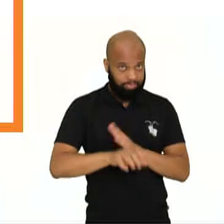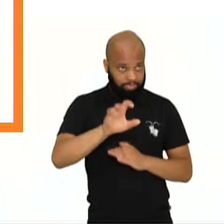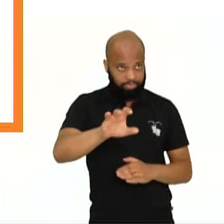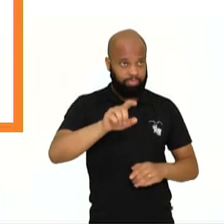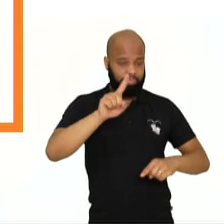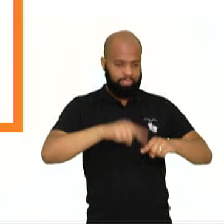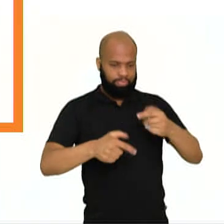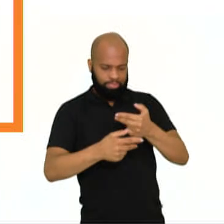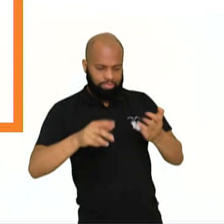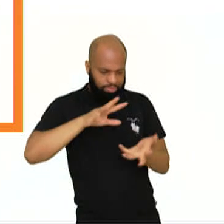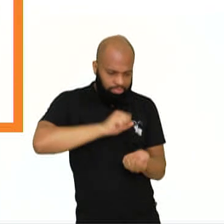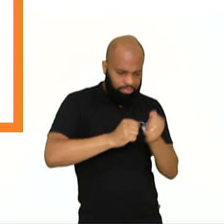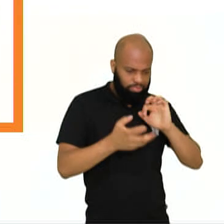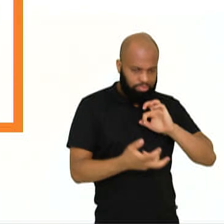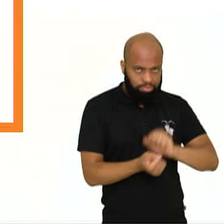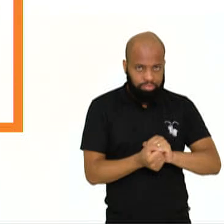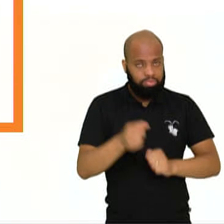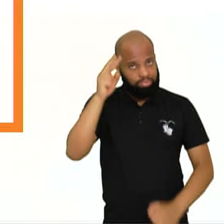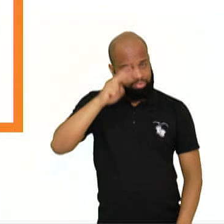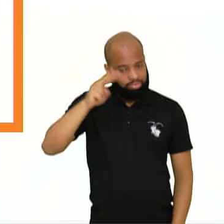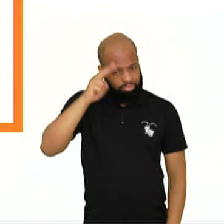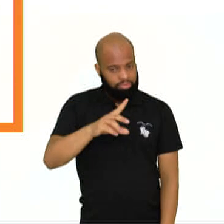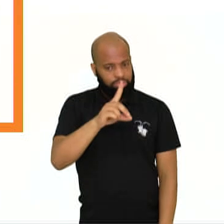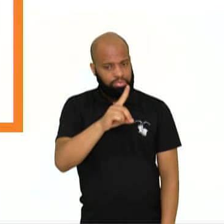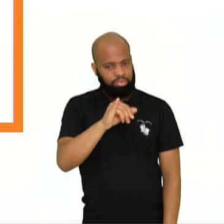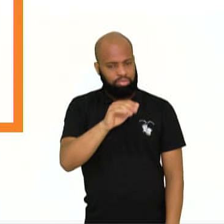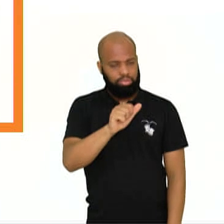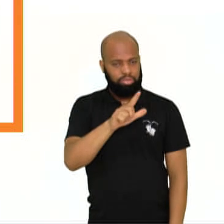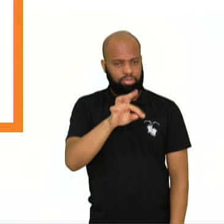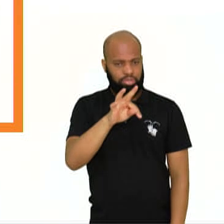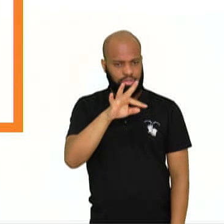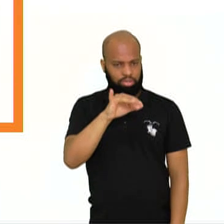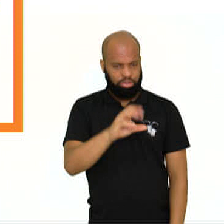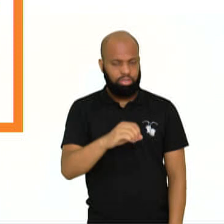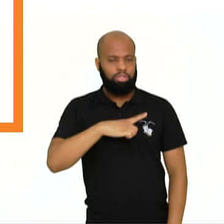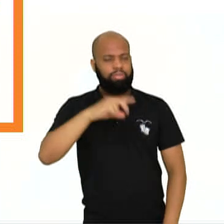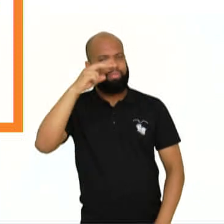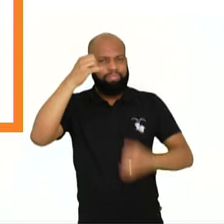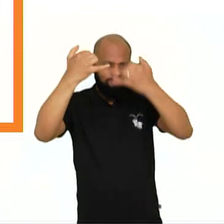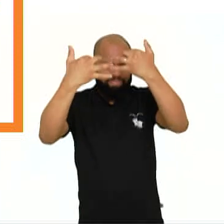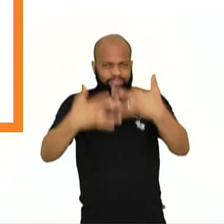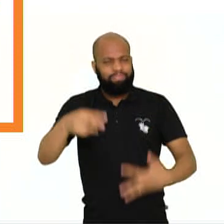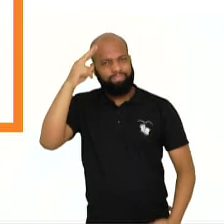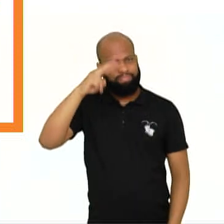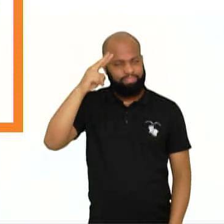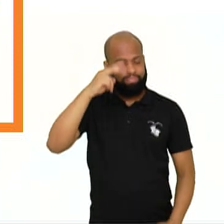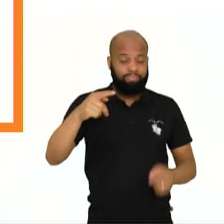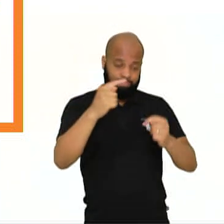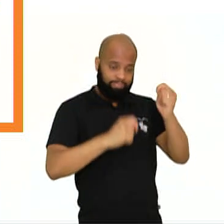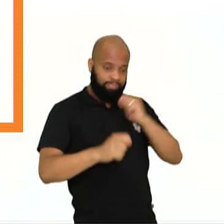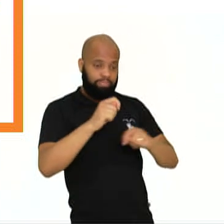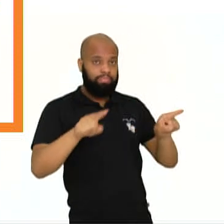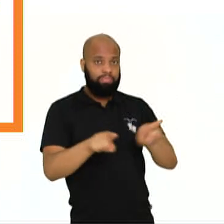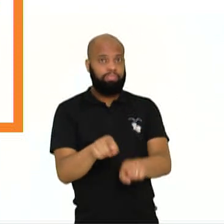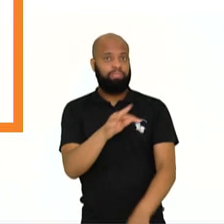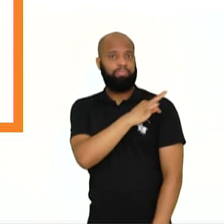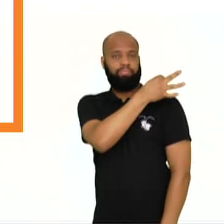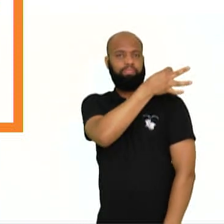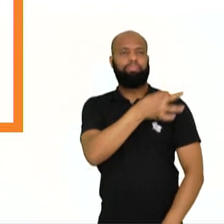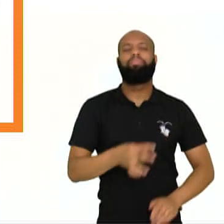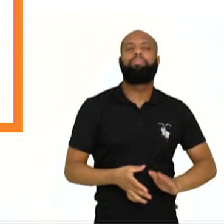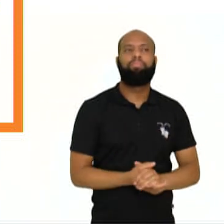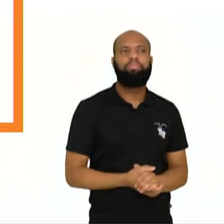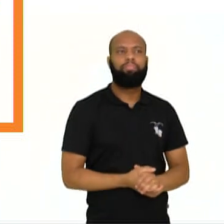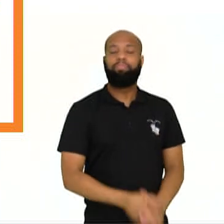materialismo histórico dialético explica a história pelos fatores econômicos e técnicos, ou seja, por fatores